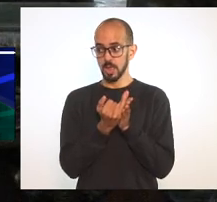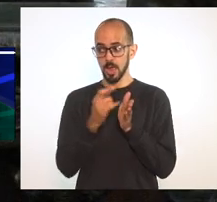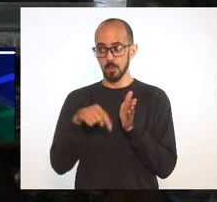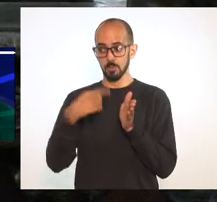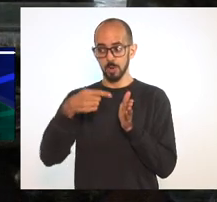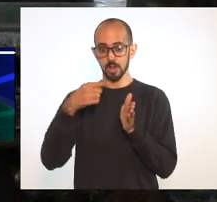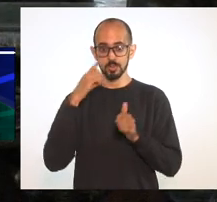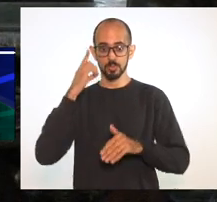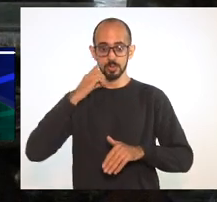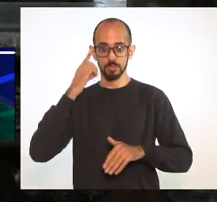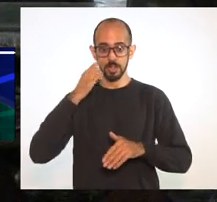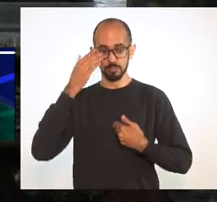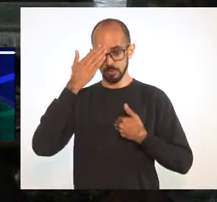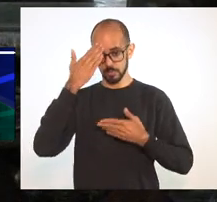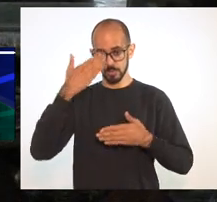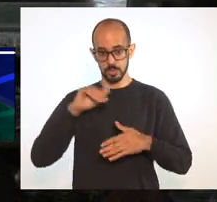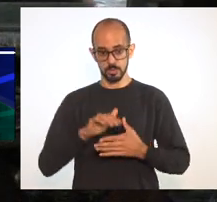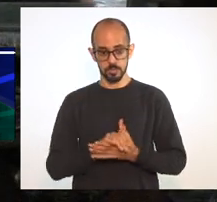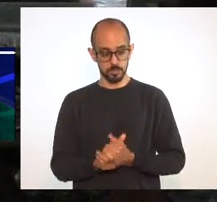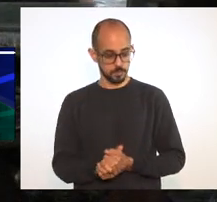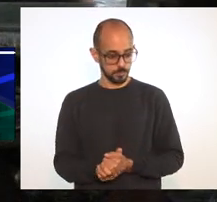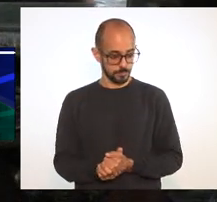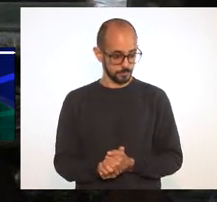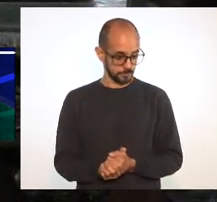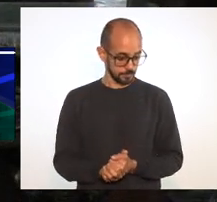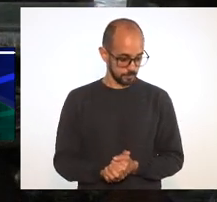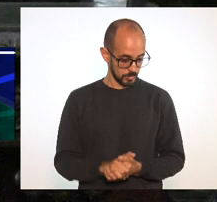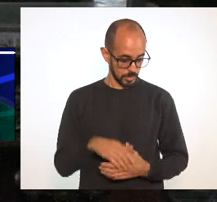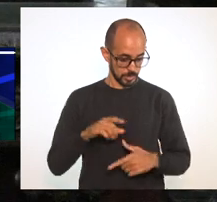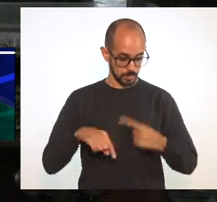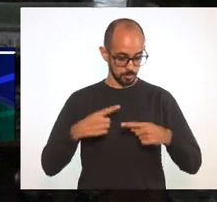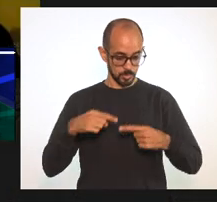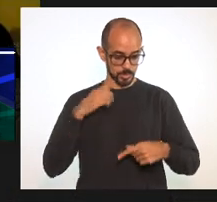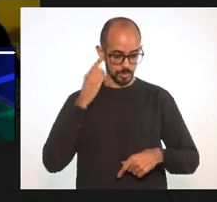deputada Rosana e deputada Rejane.